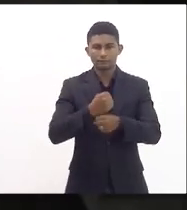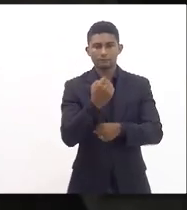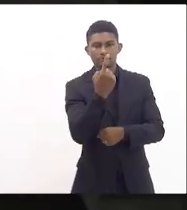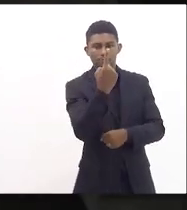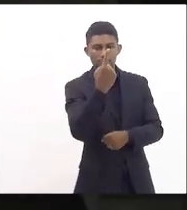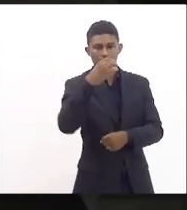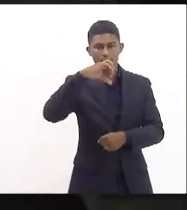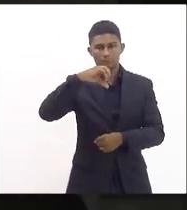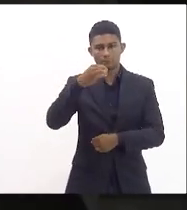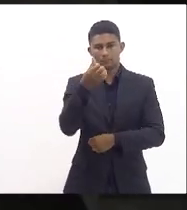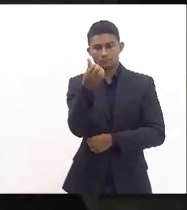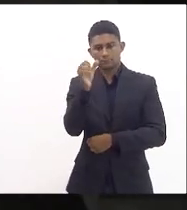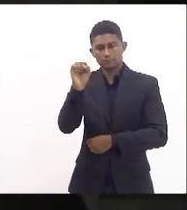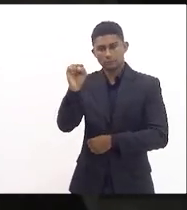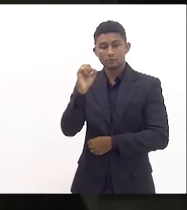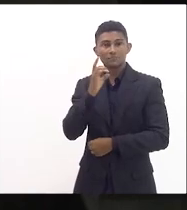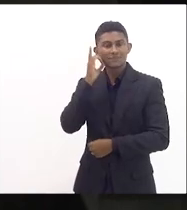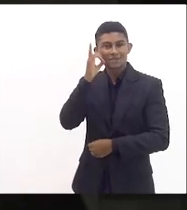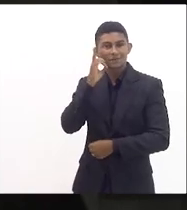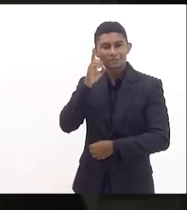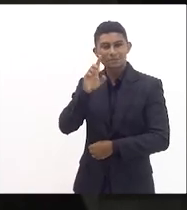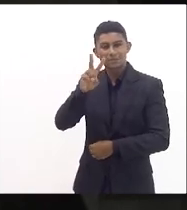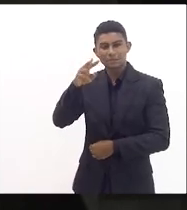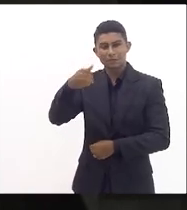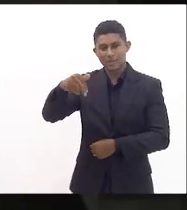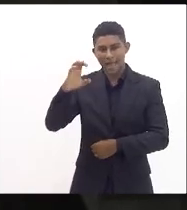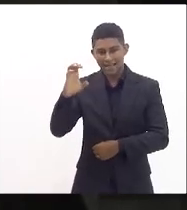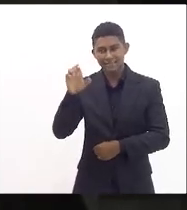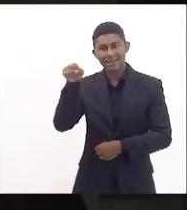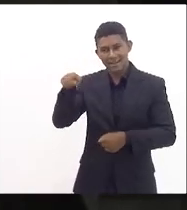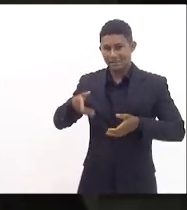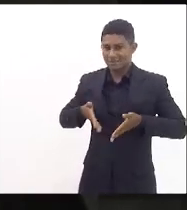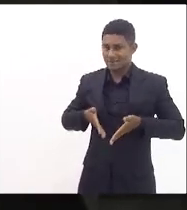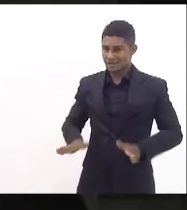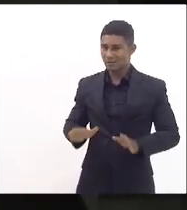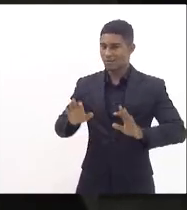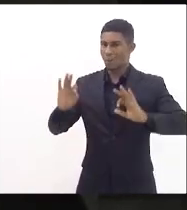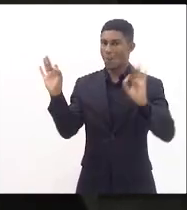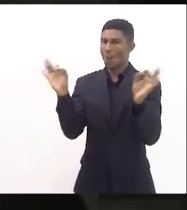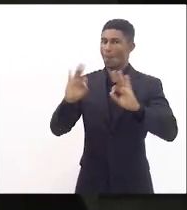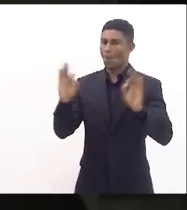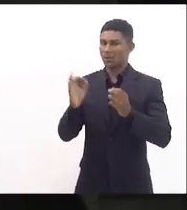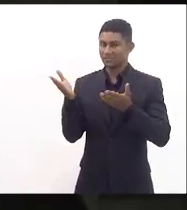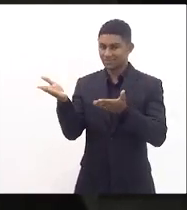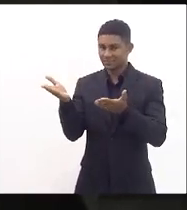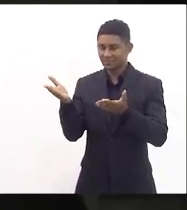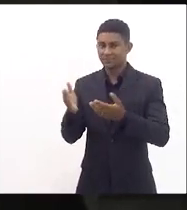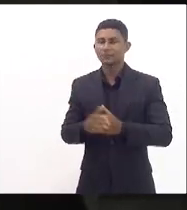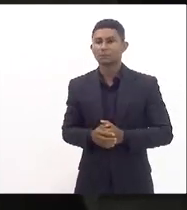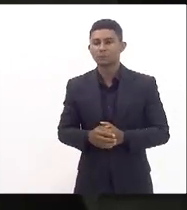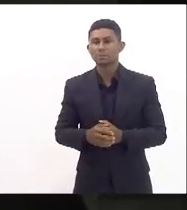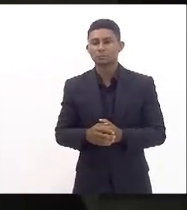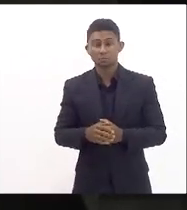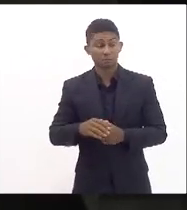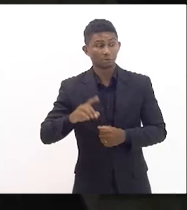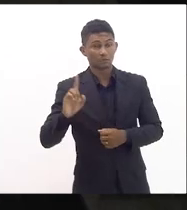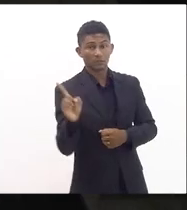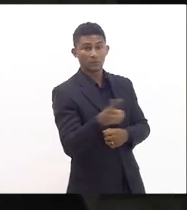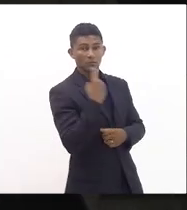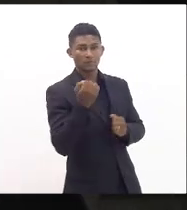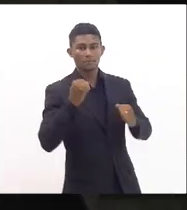1968, quando o deputado Waldeck ainda não era nascido, e estávamos nós no